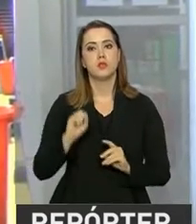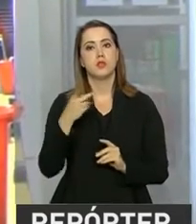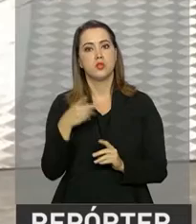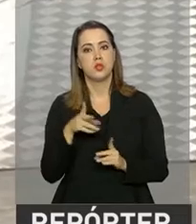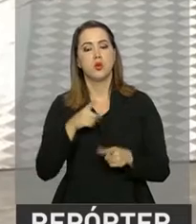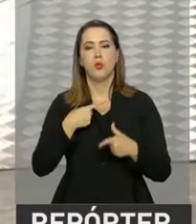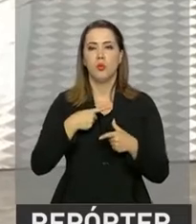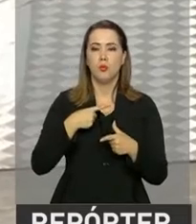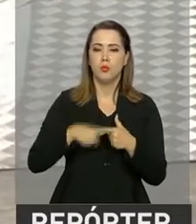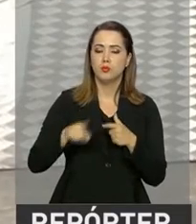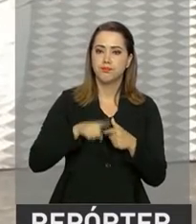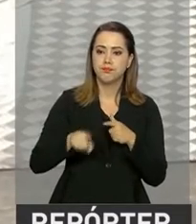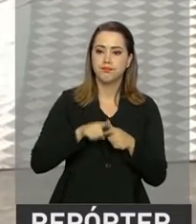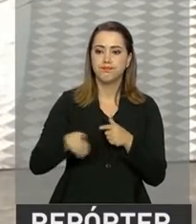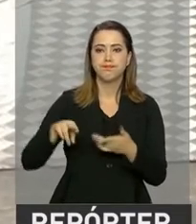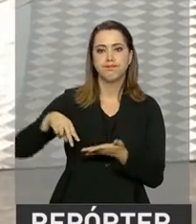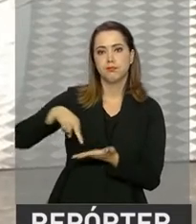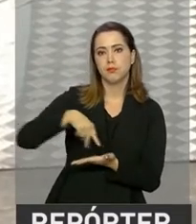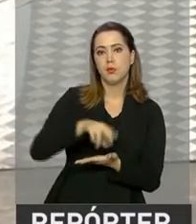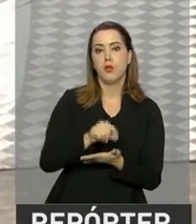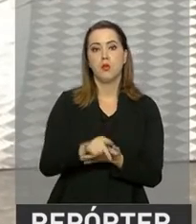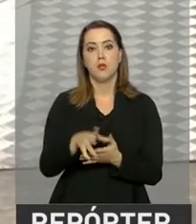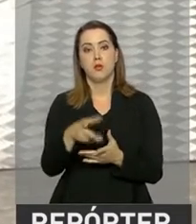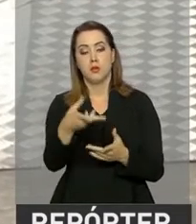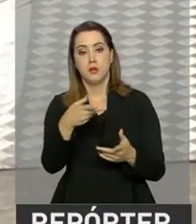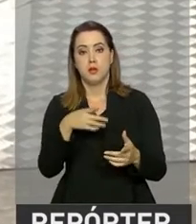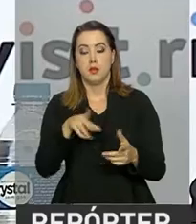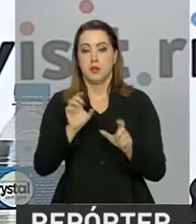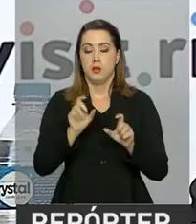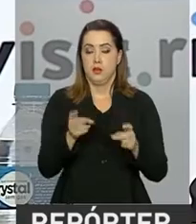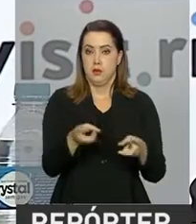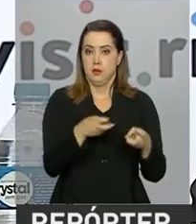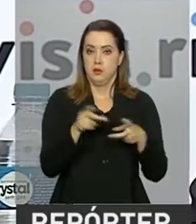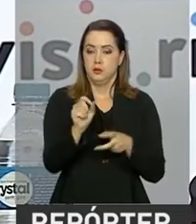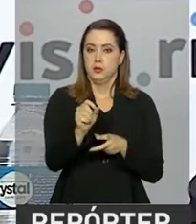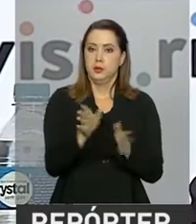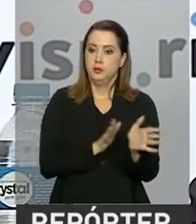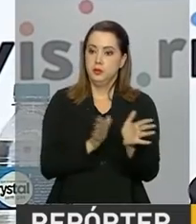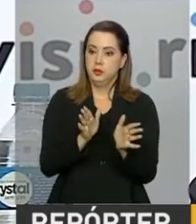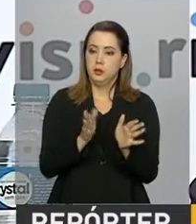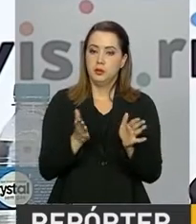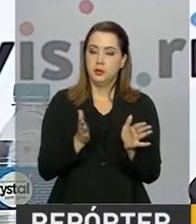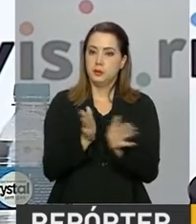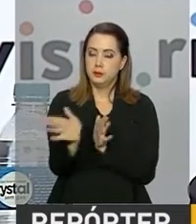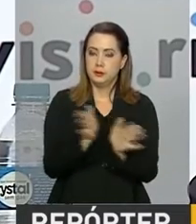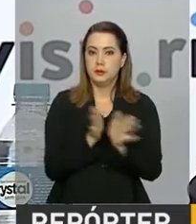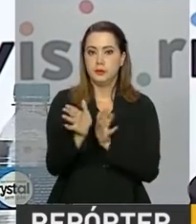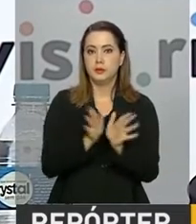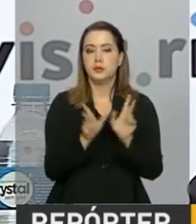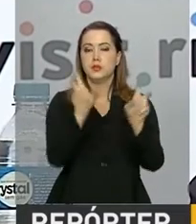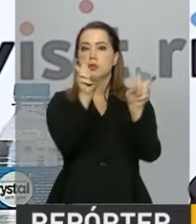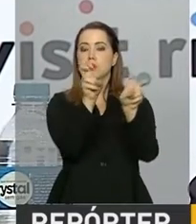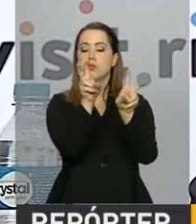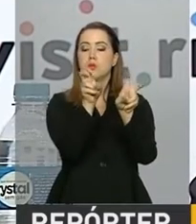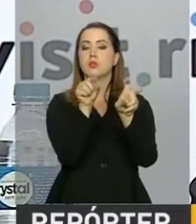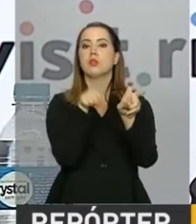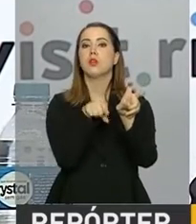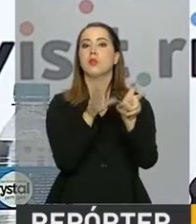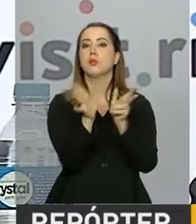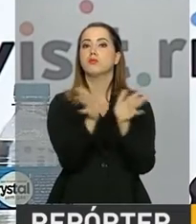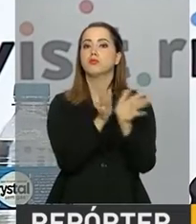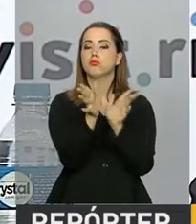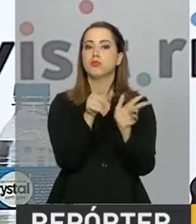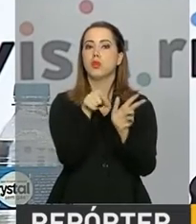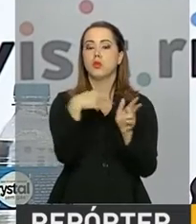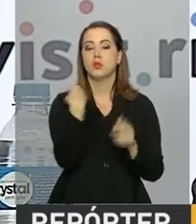e sensibilizar o setor para receber melhor o turista. A acessibilidade é um tema que para nós, no Ministério